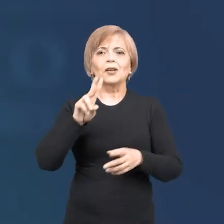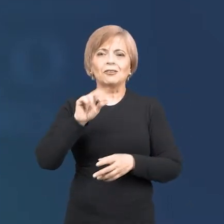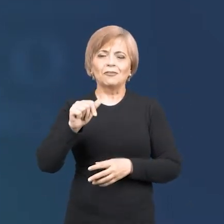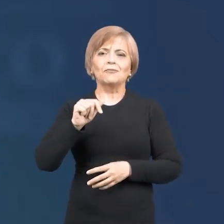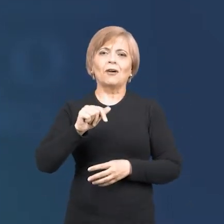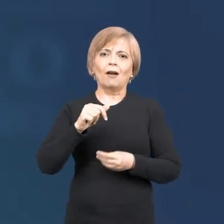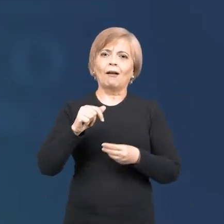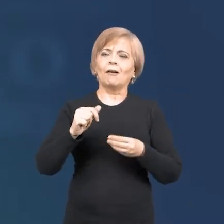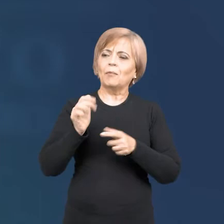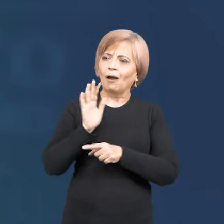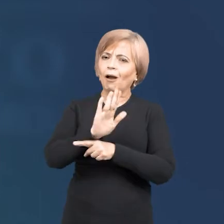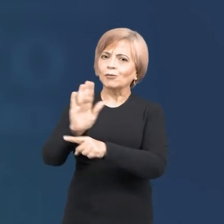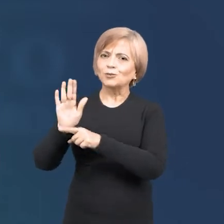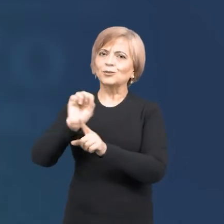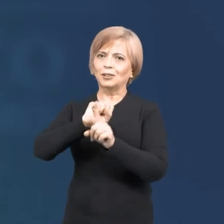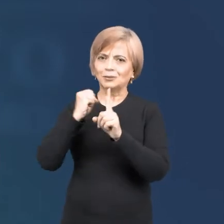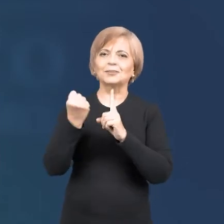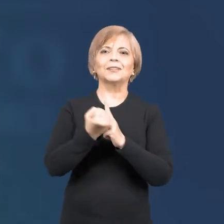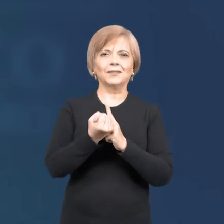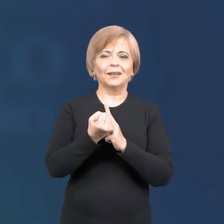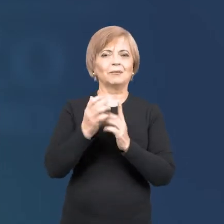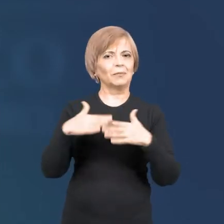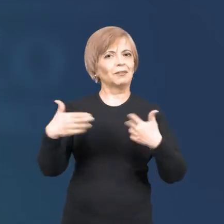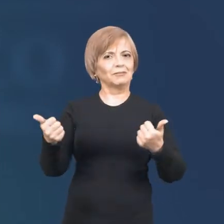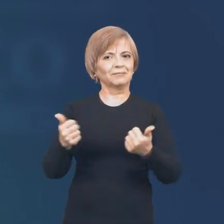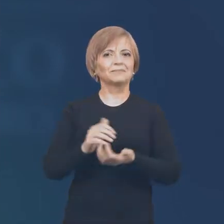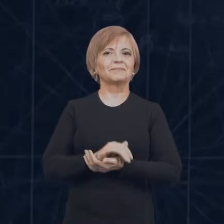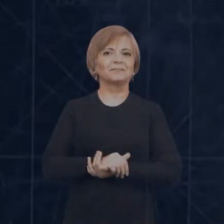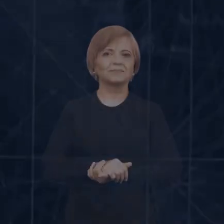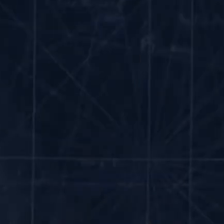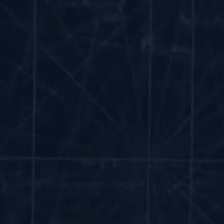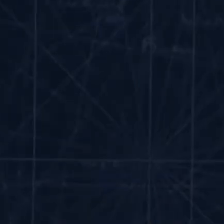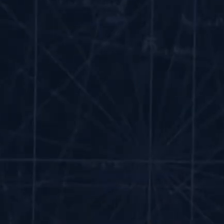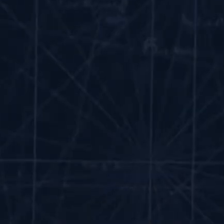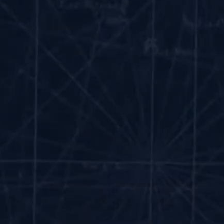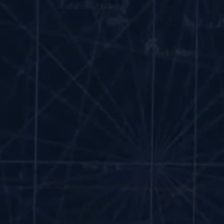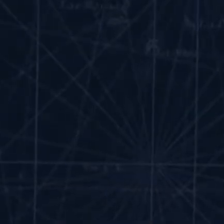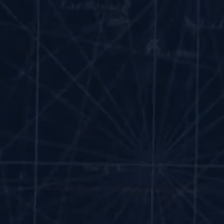reverterá em prol da sociedade como um todo.